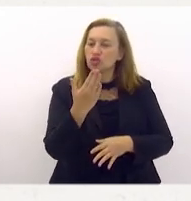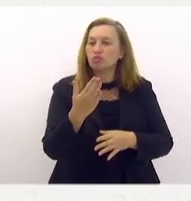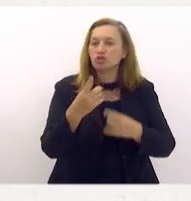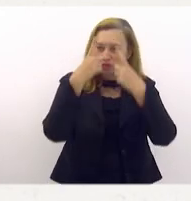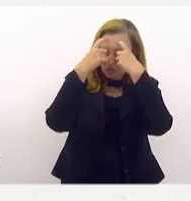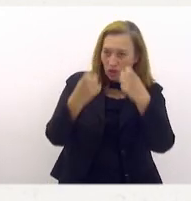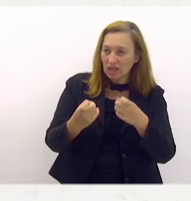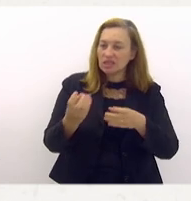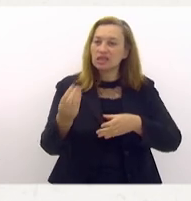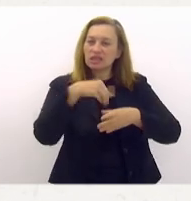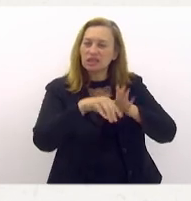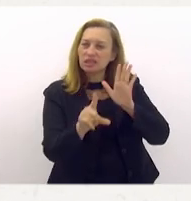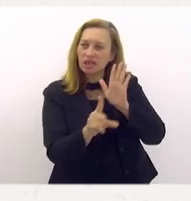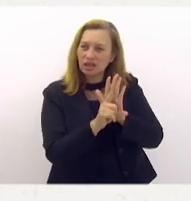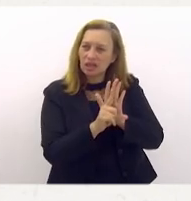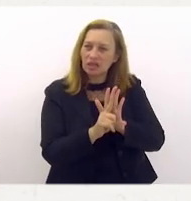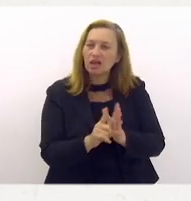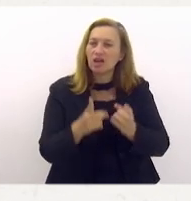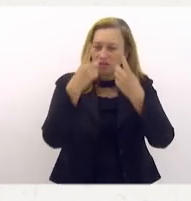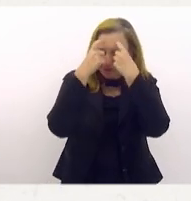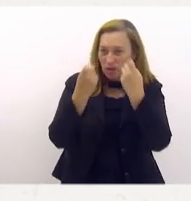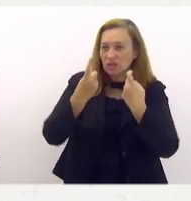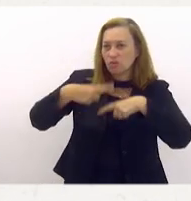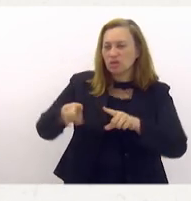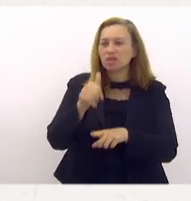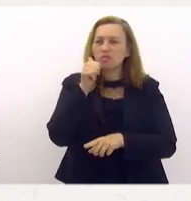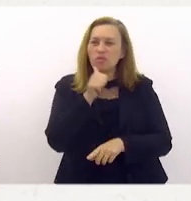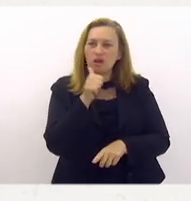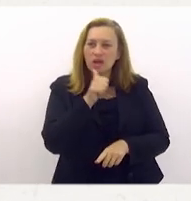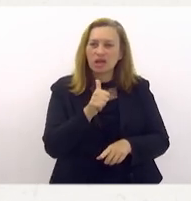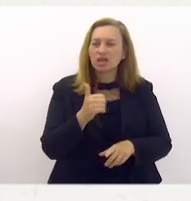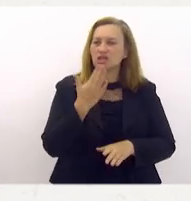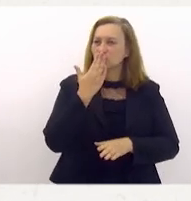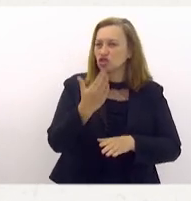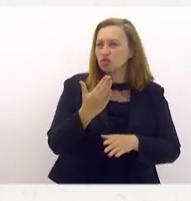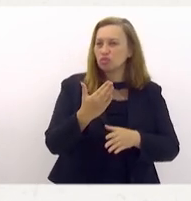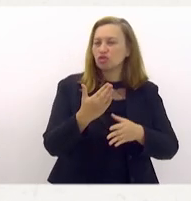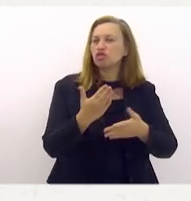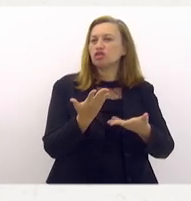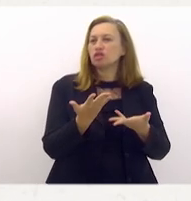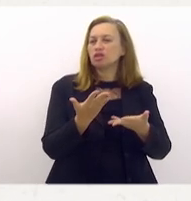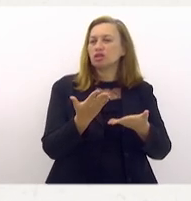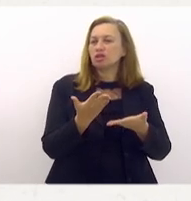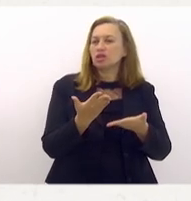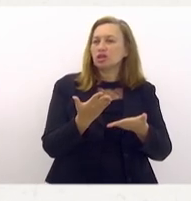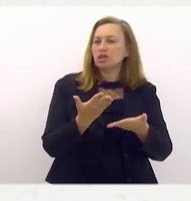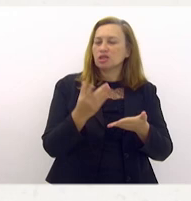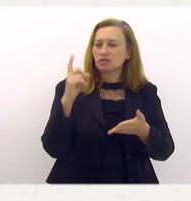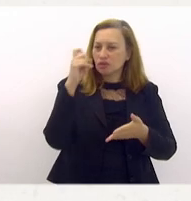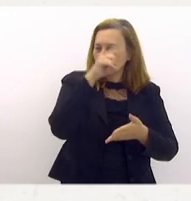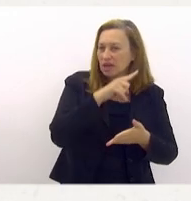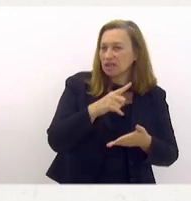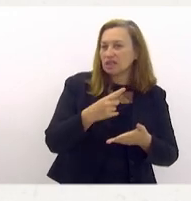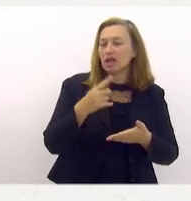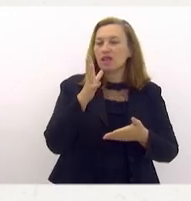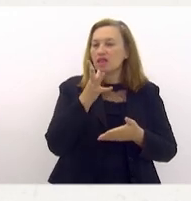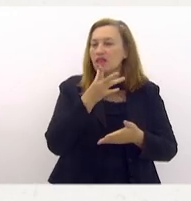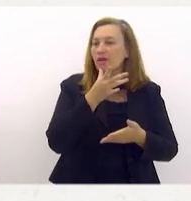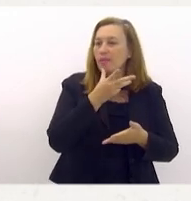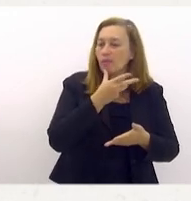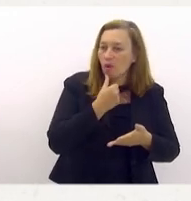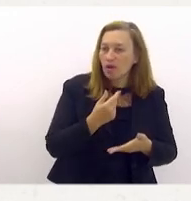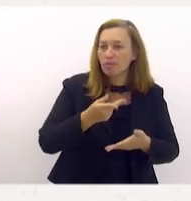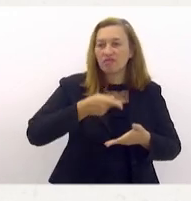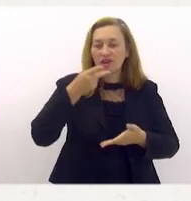Então, o que geralmente acontece com violência contra mulheres é esse tipo de obstáculo. A gente demora para dar nome e isso dificulta